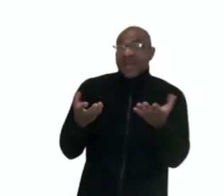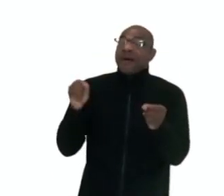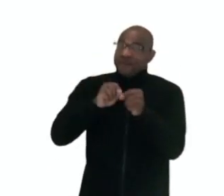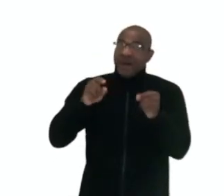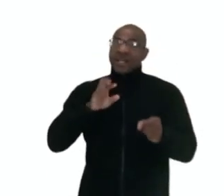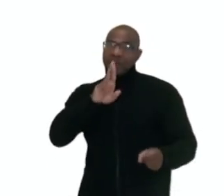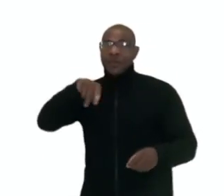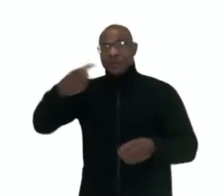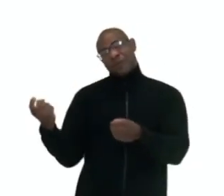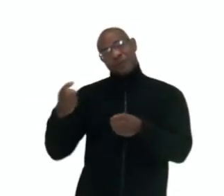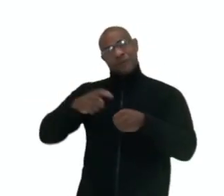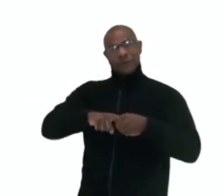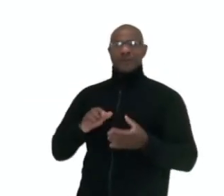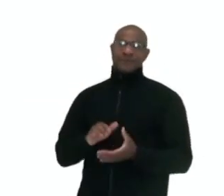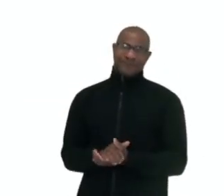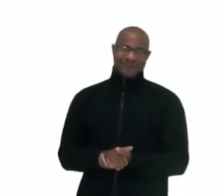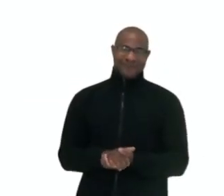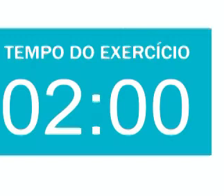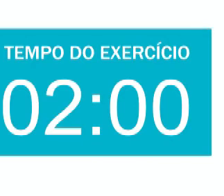aqui.